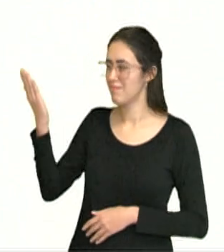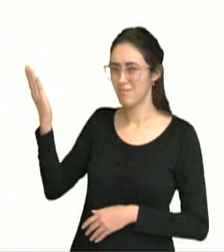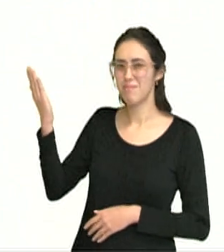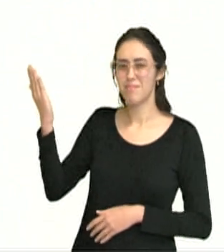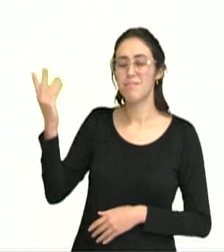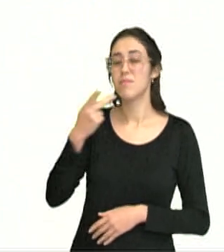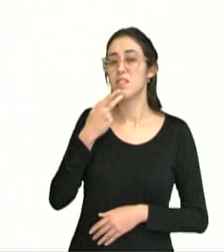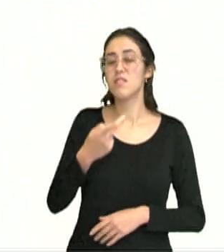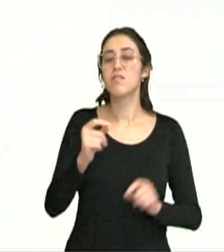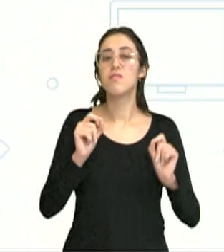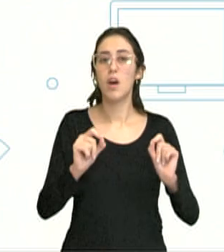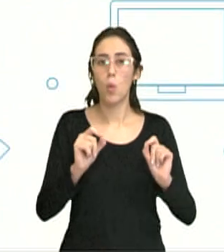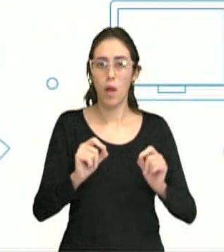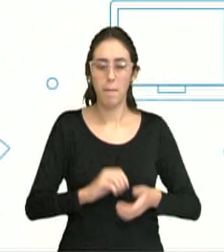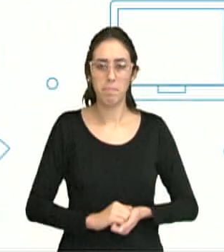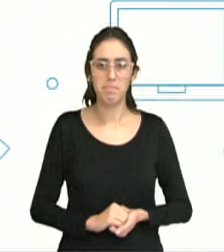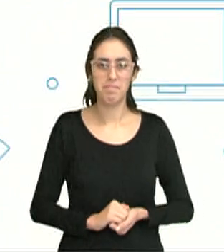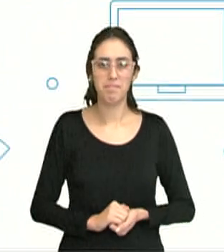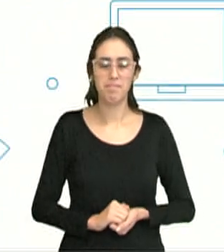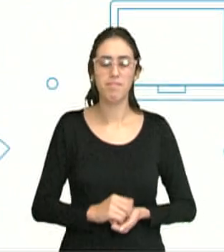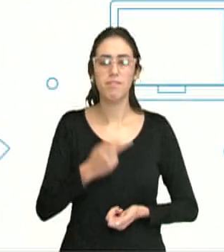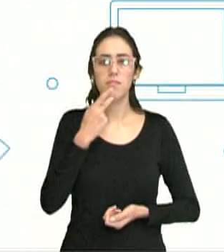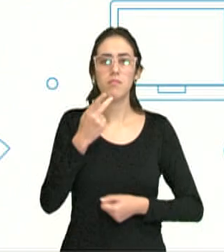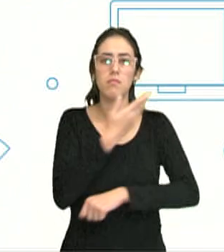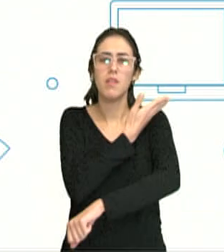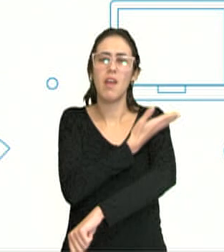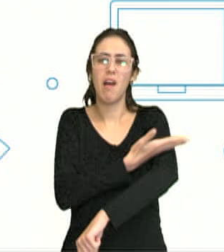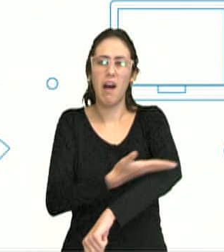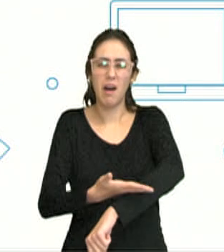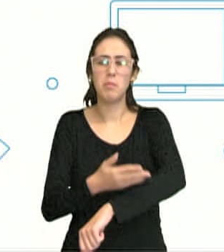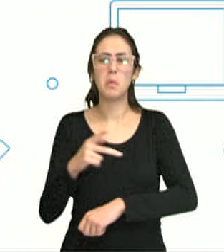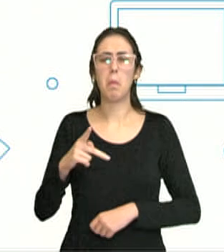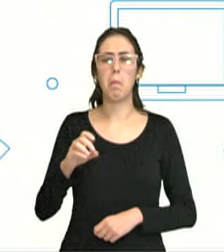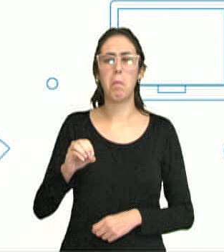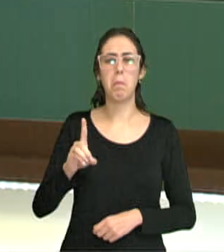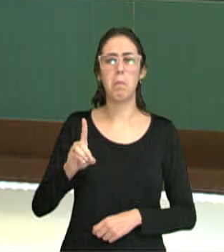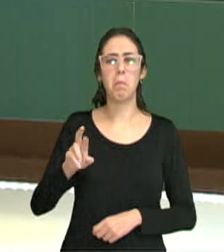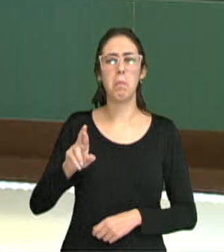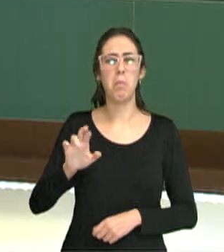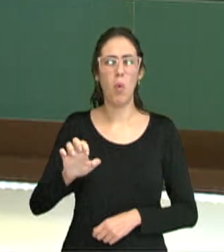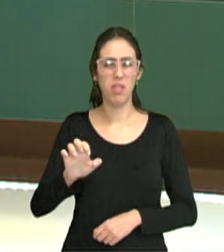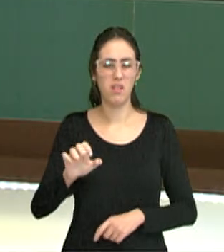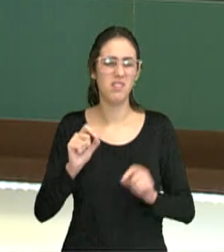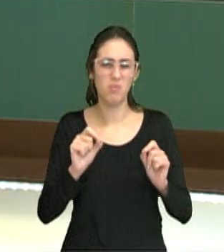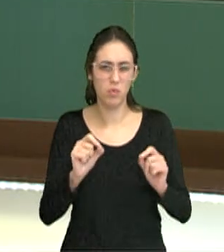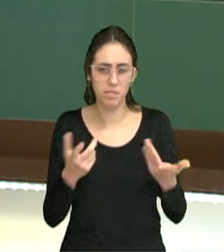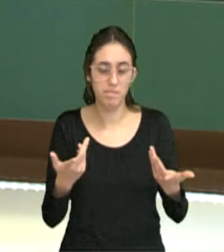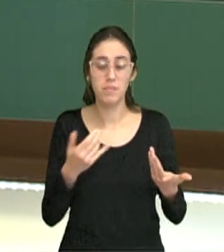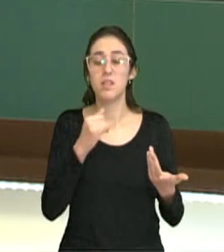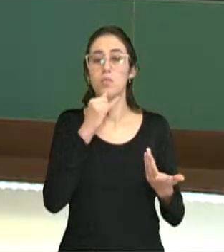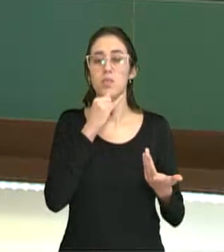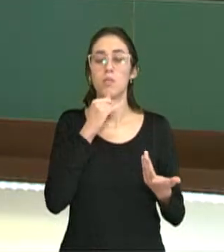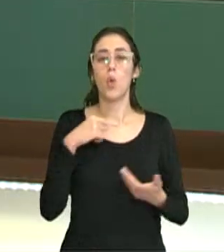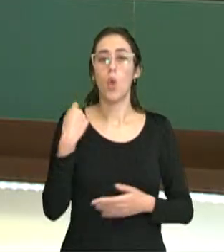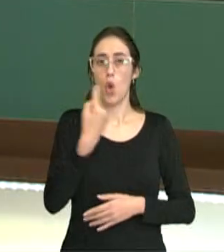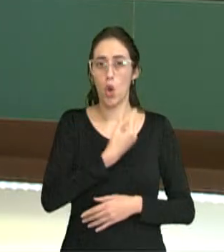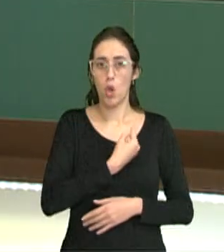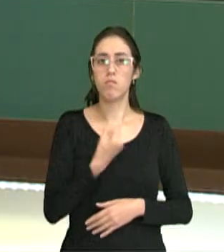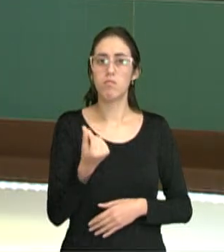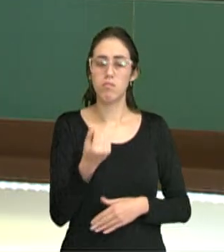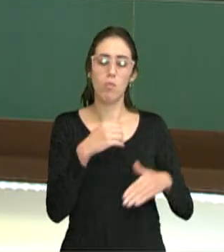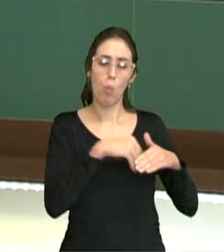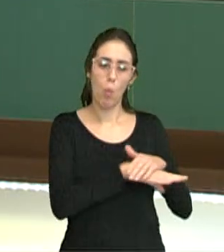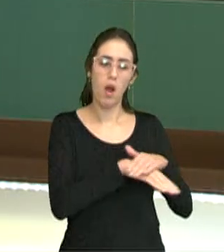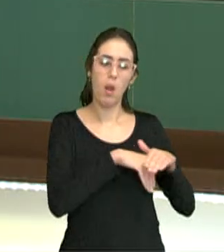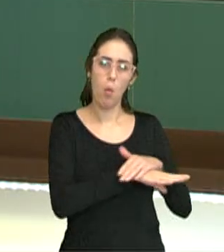os hábitos podres. O que ele chama de hábito podre? Muita gente às vezes guarda dinheiro na poupança, né? Estou